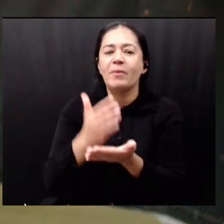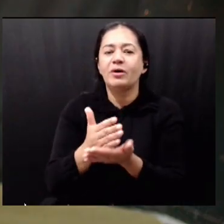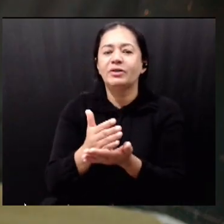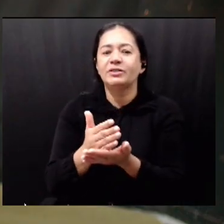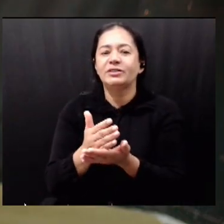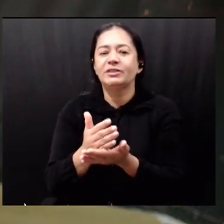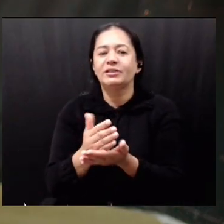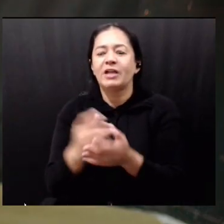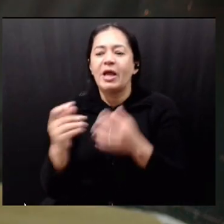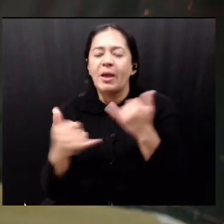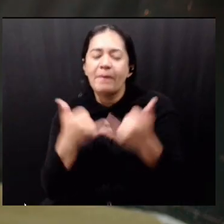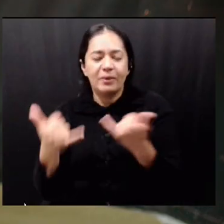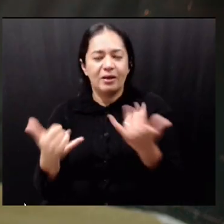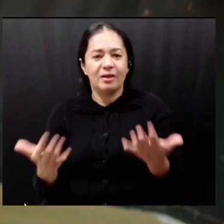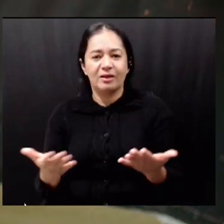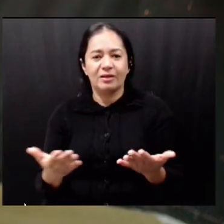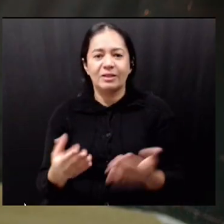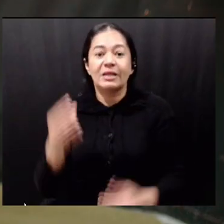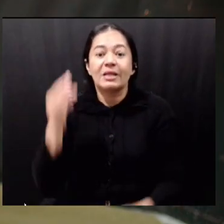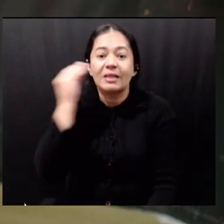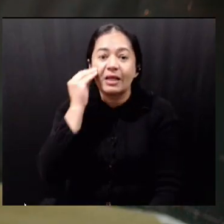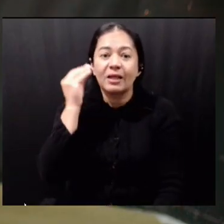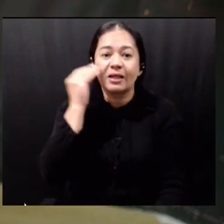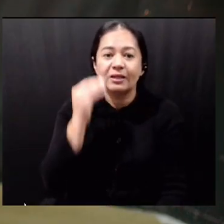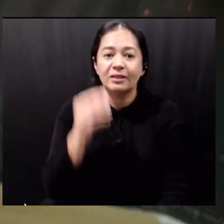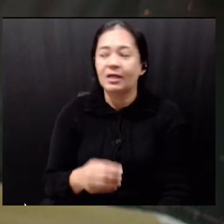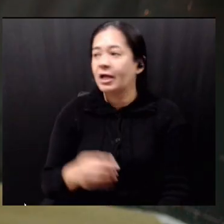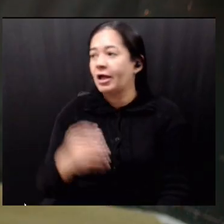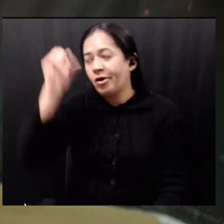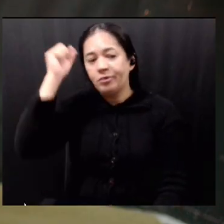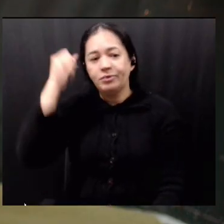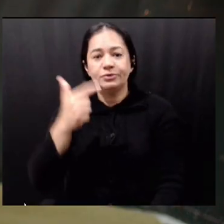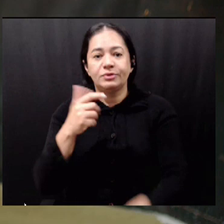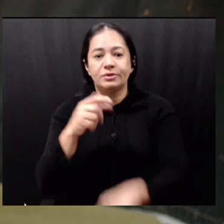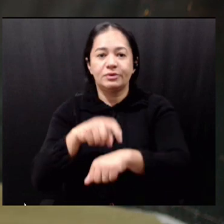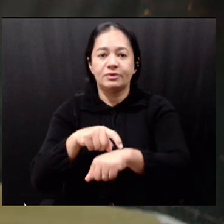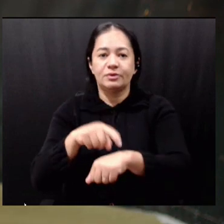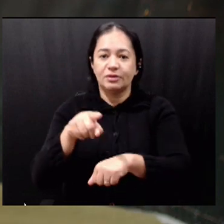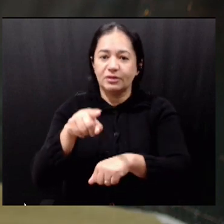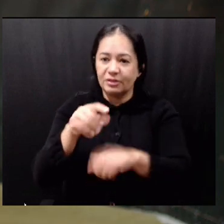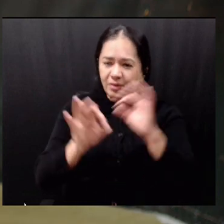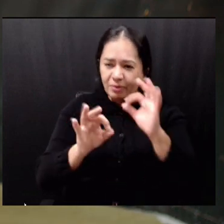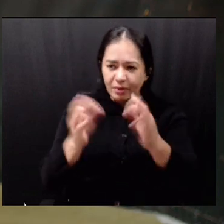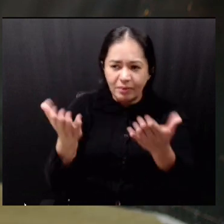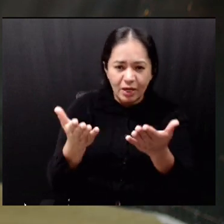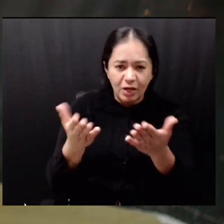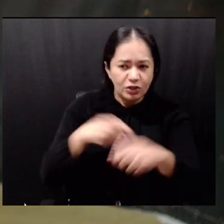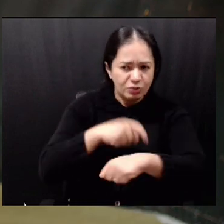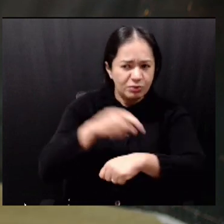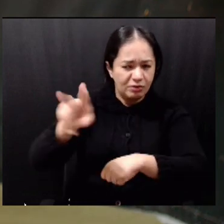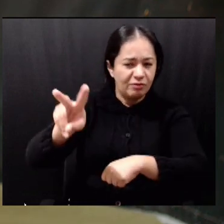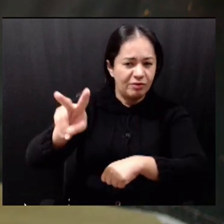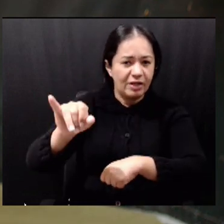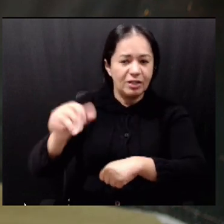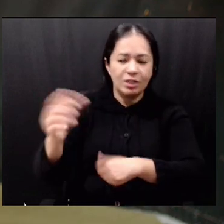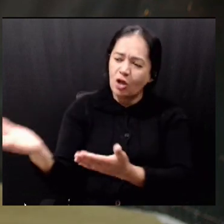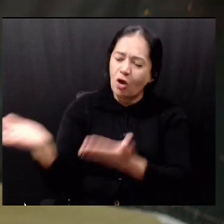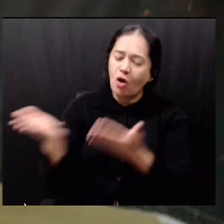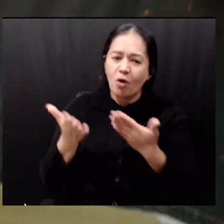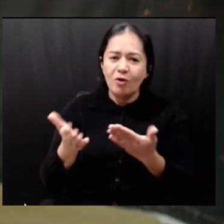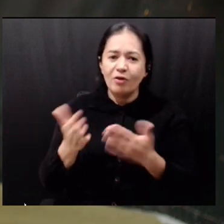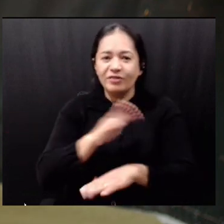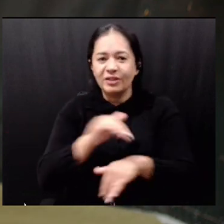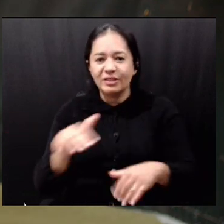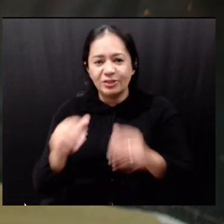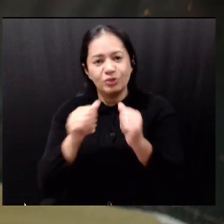sabe? Tenta. Rubê, não tenho tempo. Você vai fazer janta em casa hoje à noite, quando chegar, não vai? Chama a criança pra lá, pra